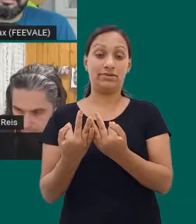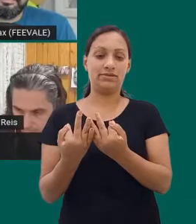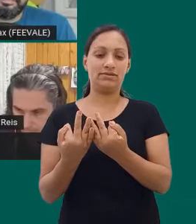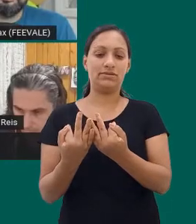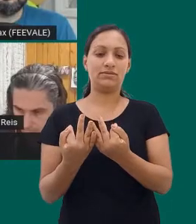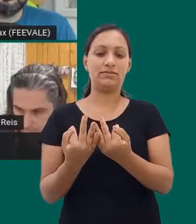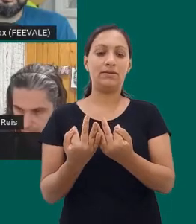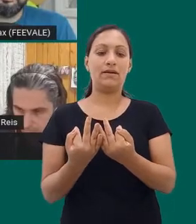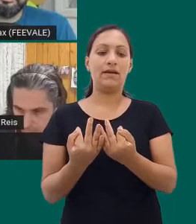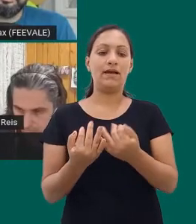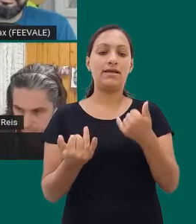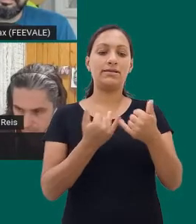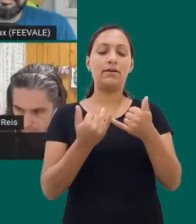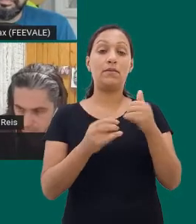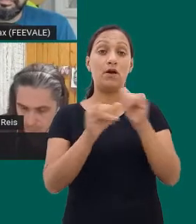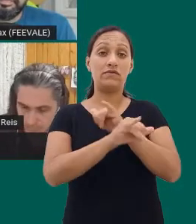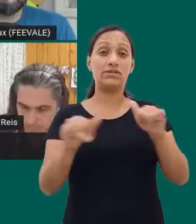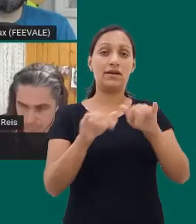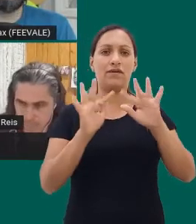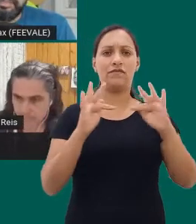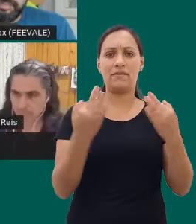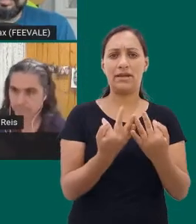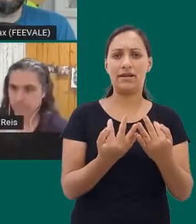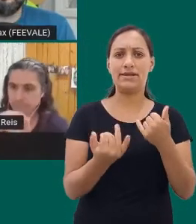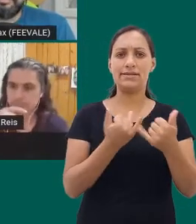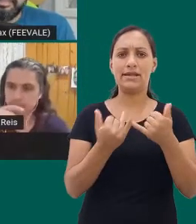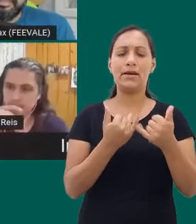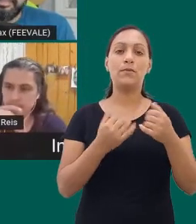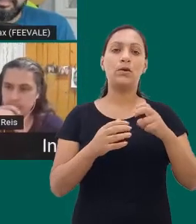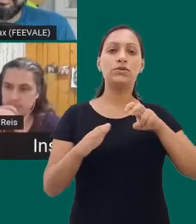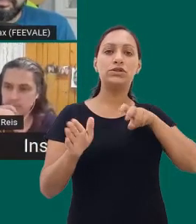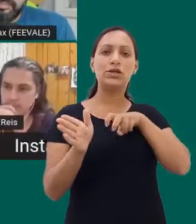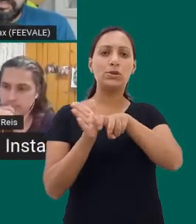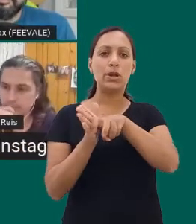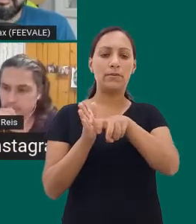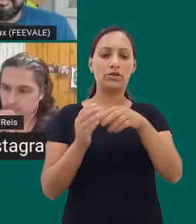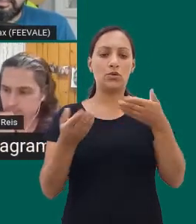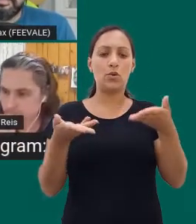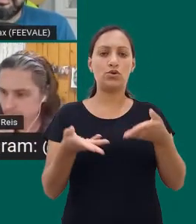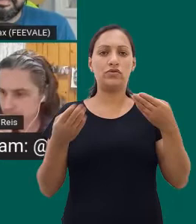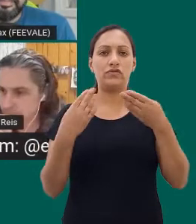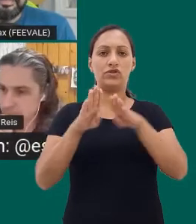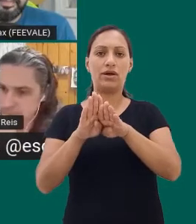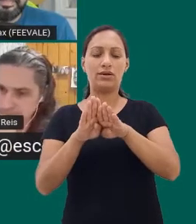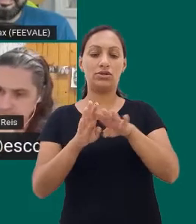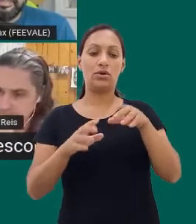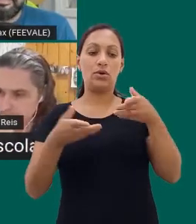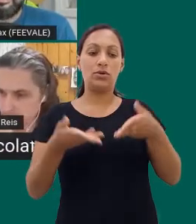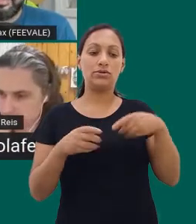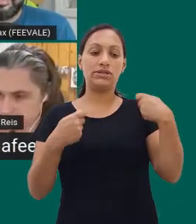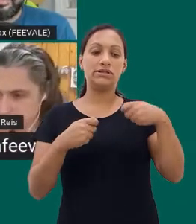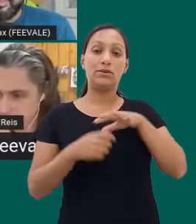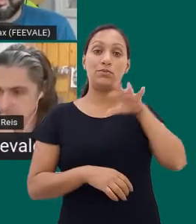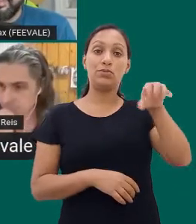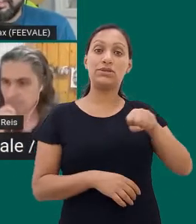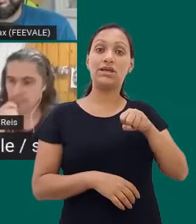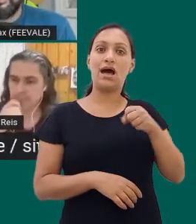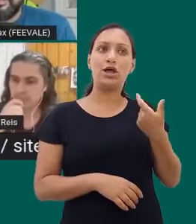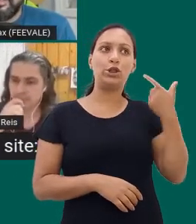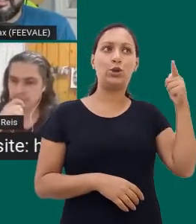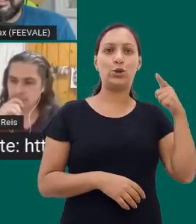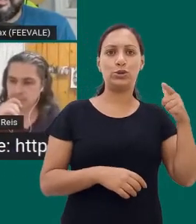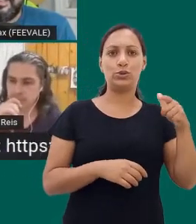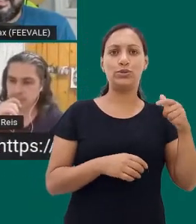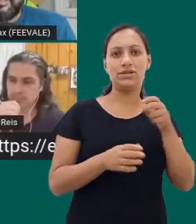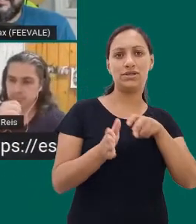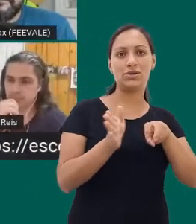que eu hoje dei um aviso ali para as famílias, o estacionamento tal está fechado, hoje vocês têm que buscar os filhos por tal estacionamento. Então, torna uma